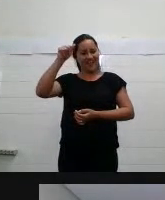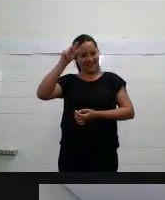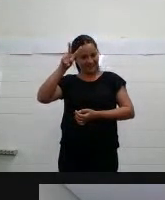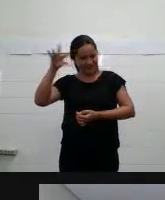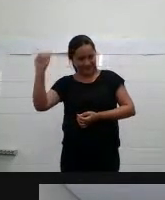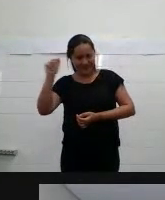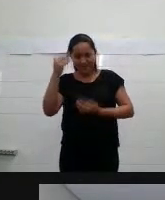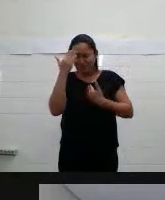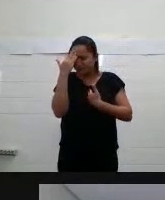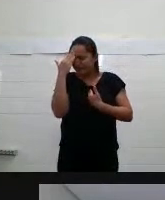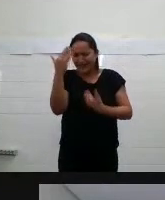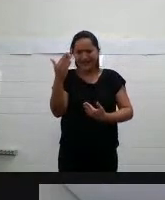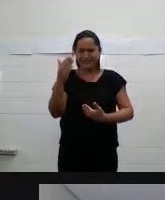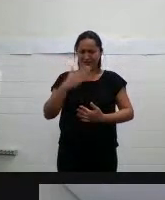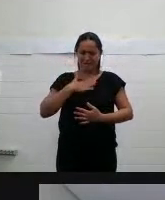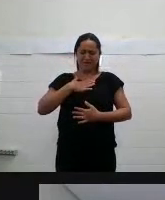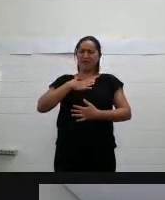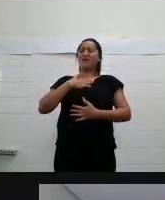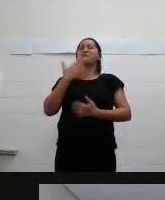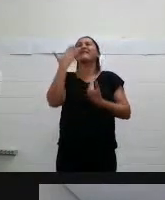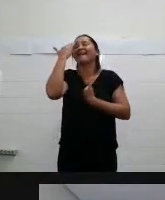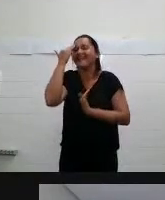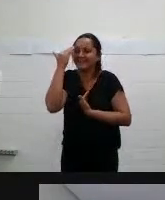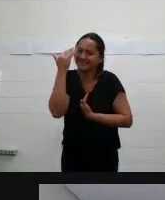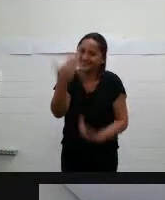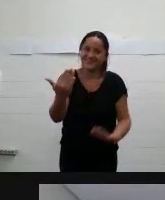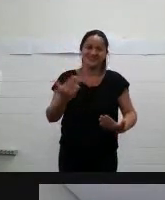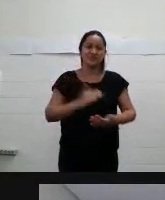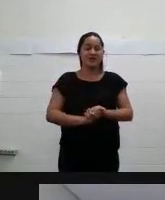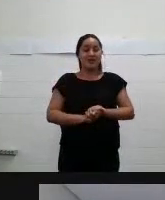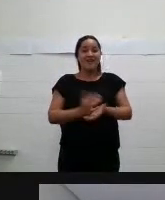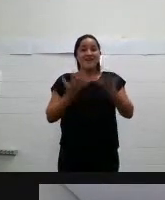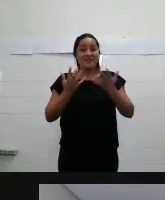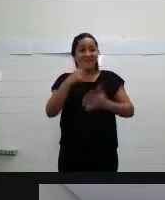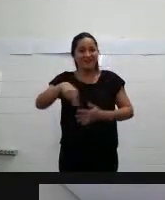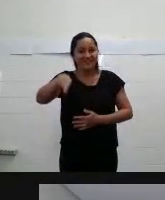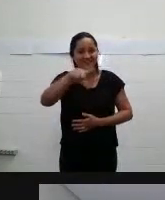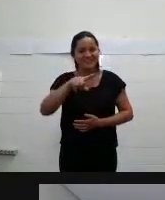obrigada a você pela sua audiência, né? Espero que você tenha